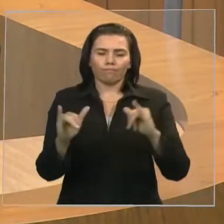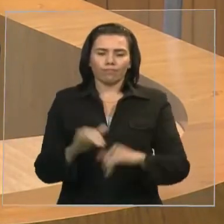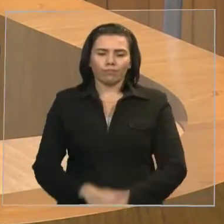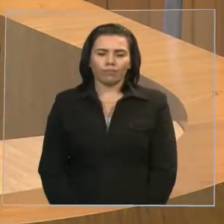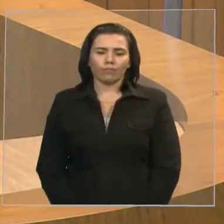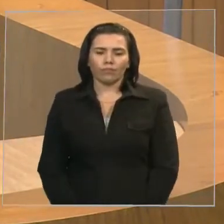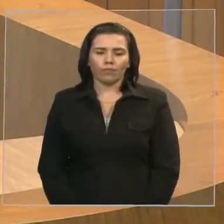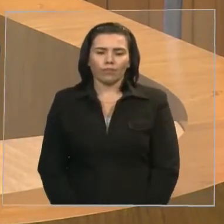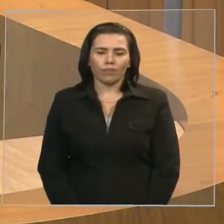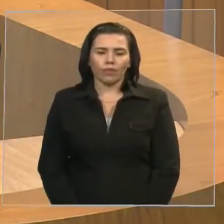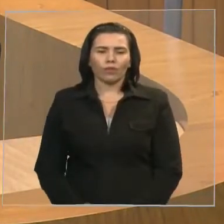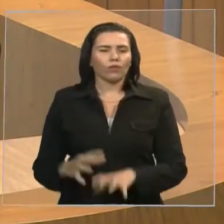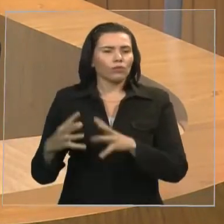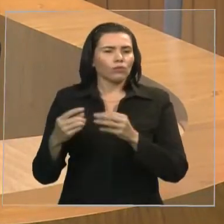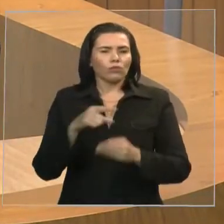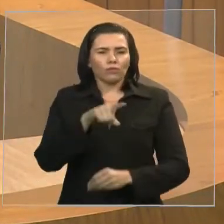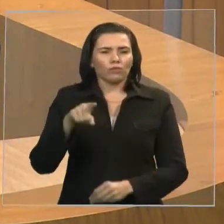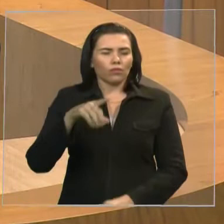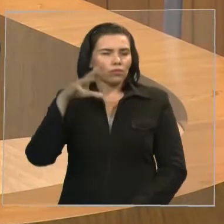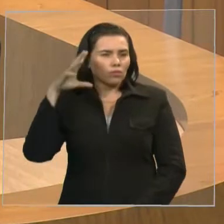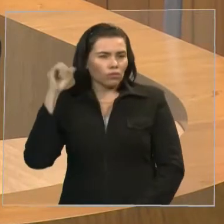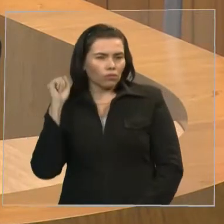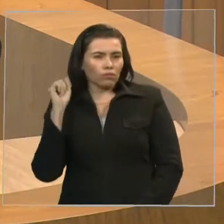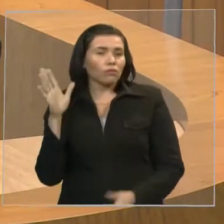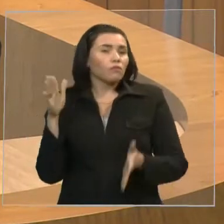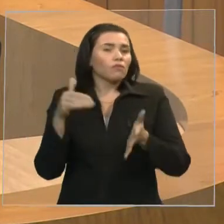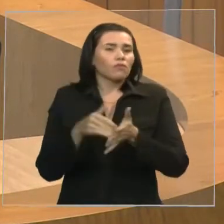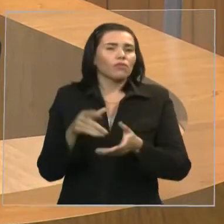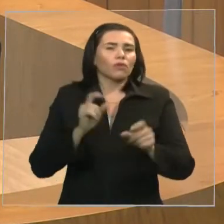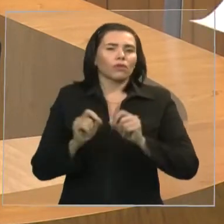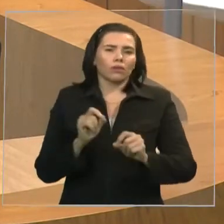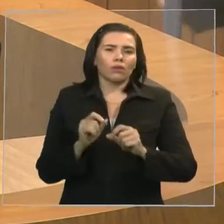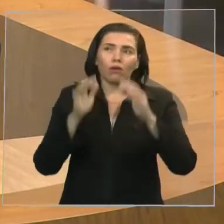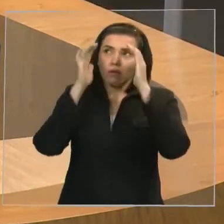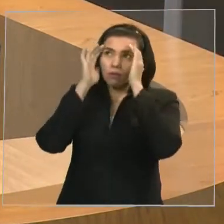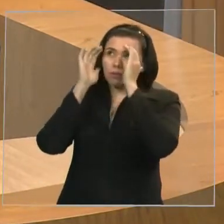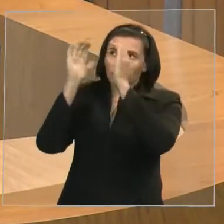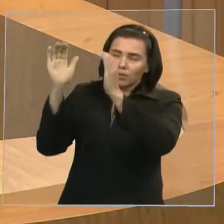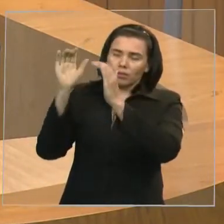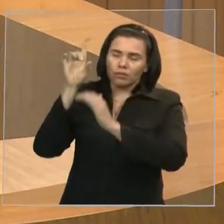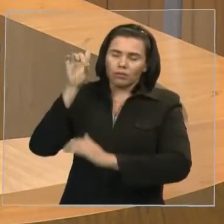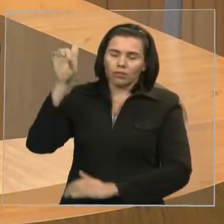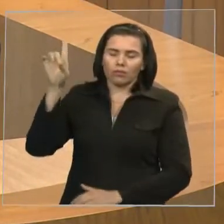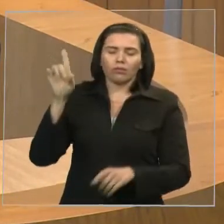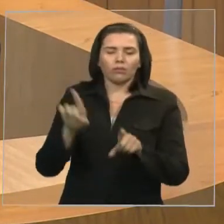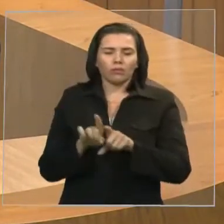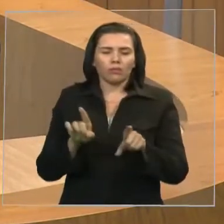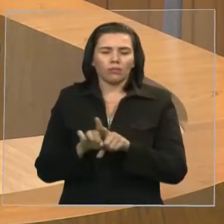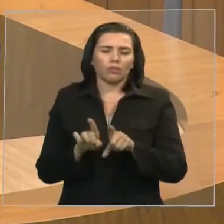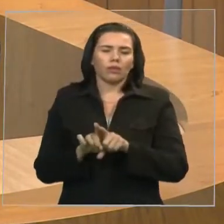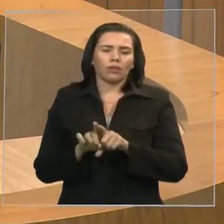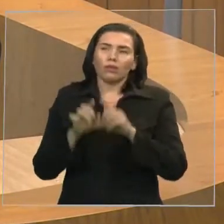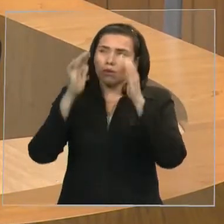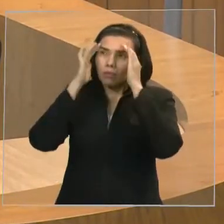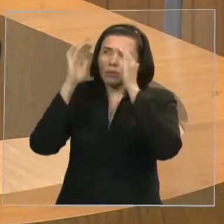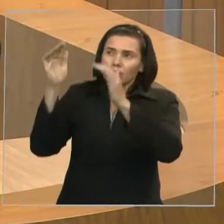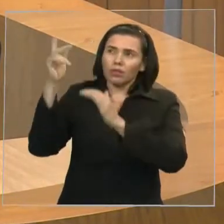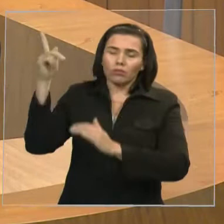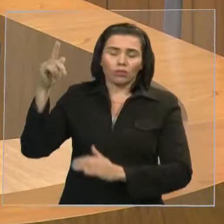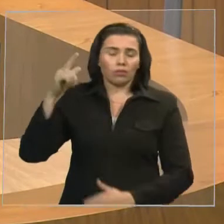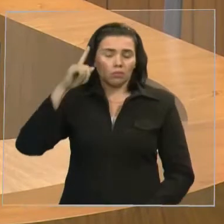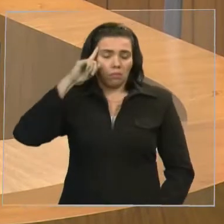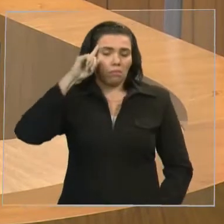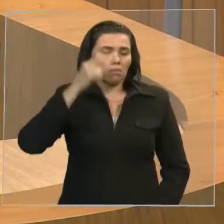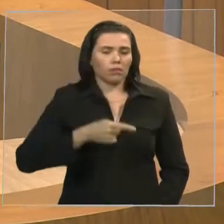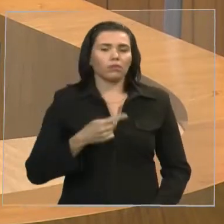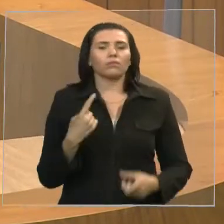que se tem ouvido, o fim é: teme a Deus e guarde os seus mandamentos, porque isto é o dever de